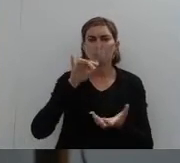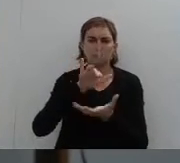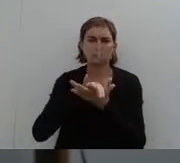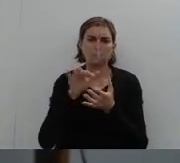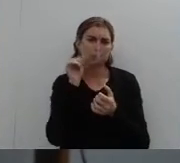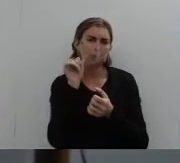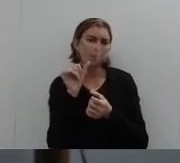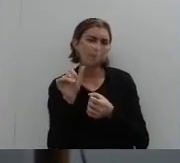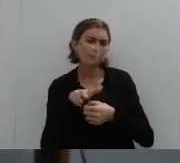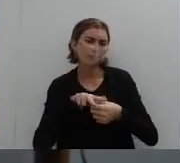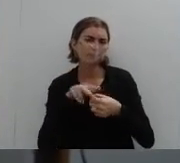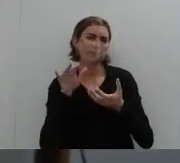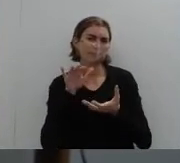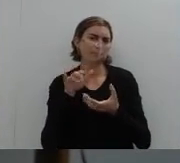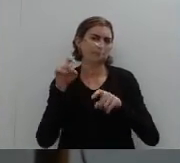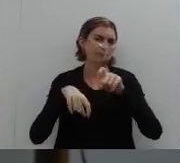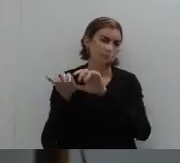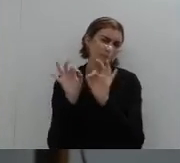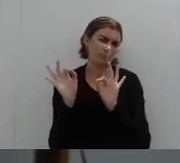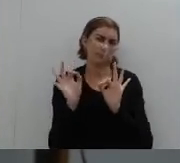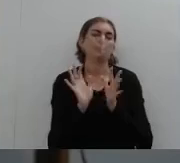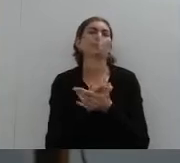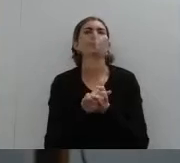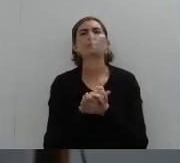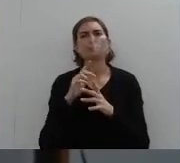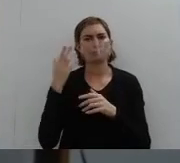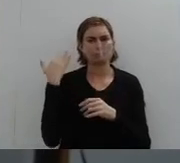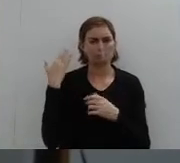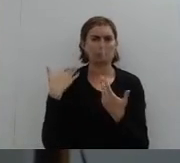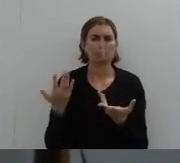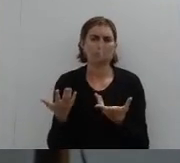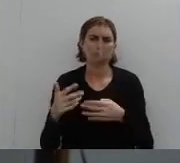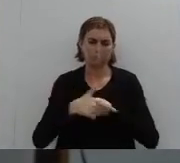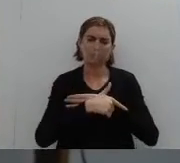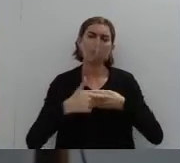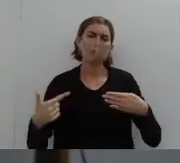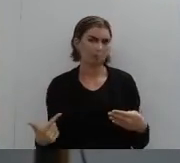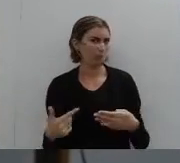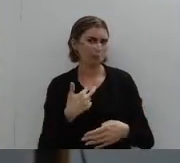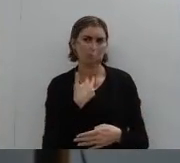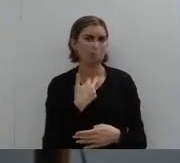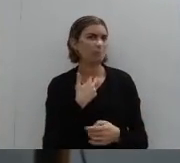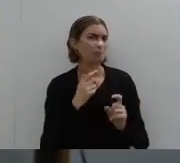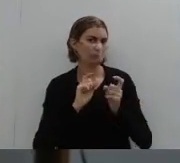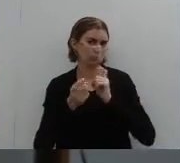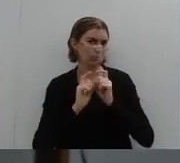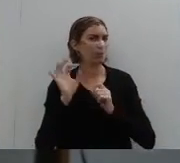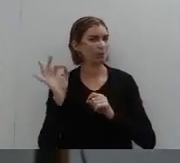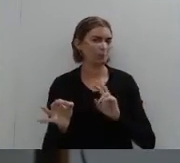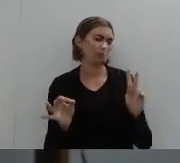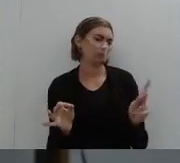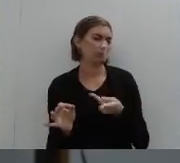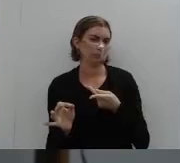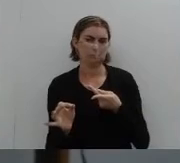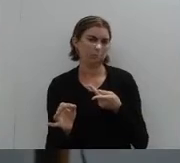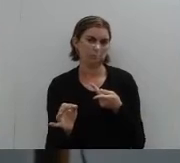para as mulheres. Esse é um princípio que, no contexto moral, você não pode discutir se está certo ou errado,